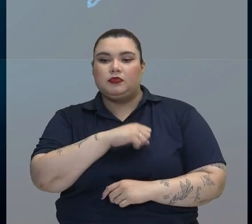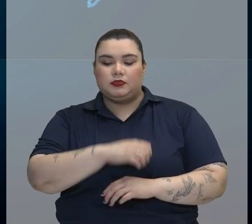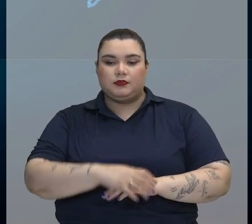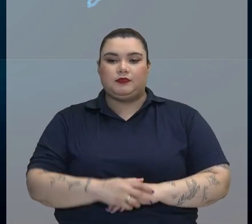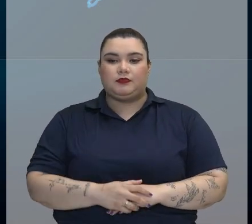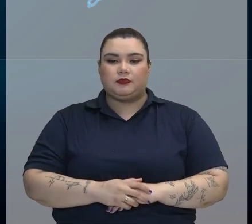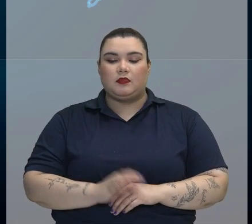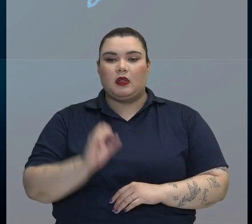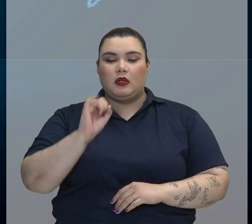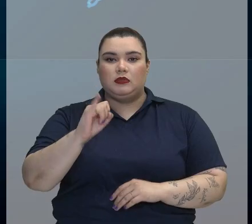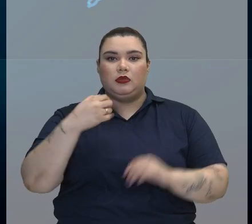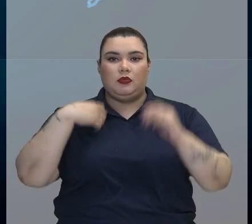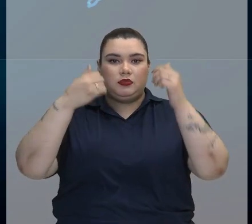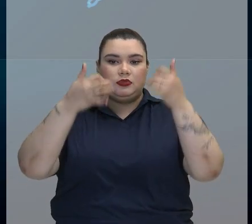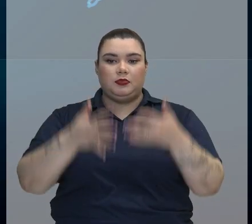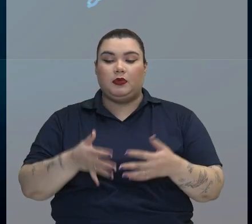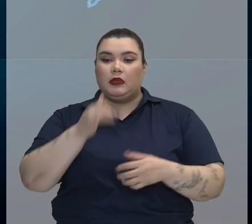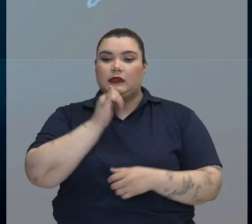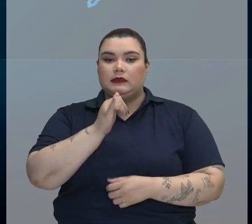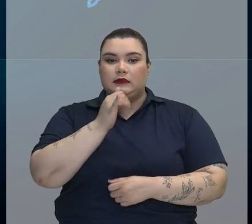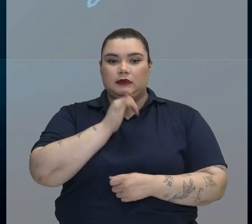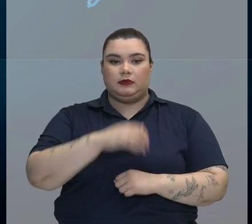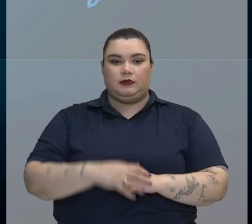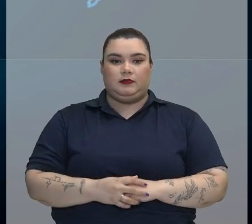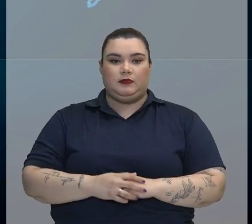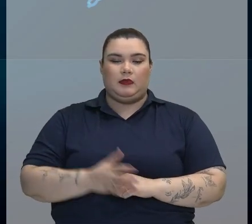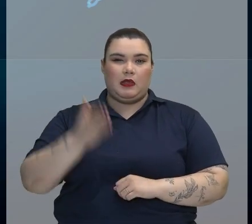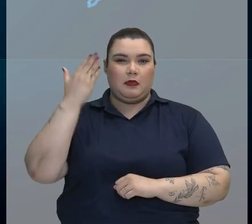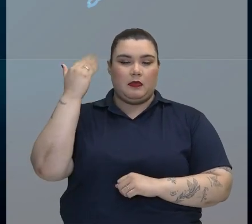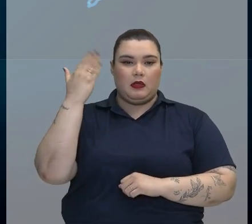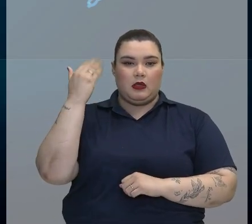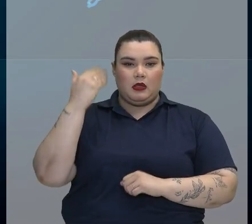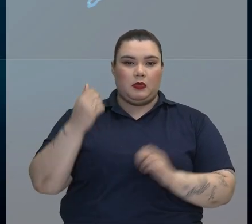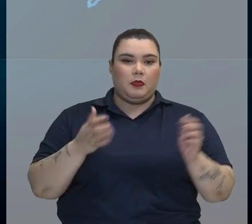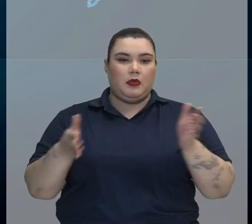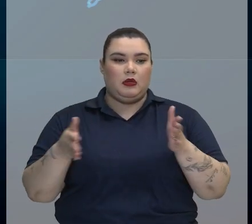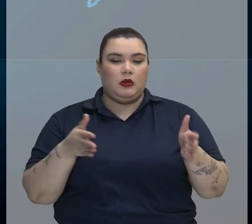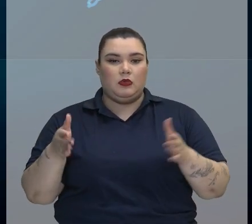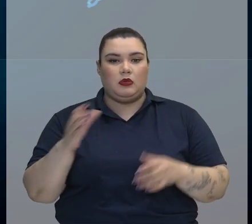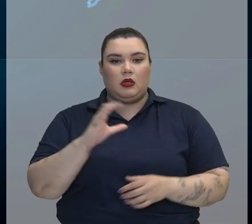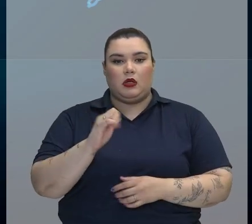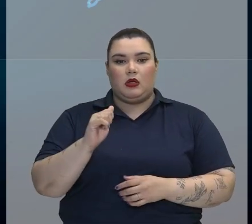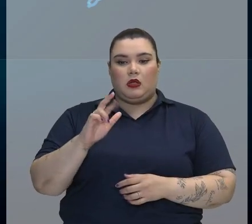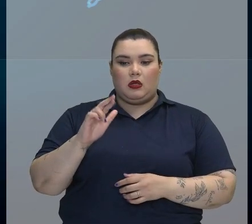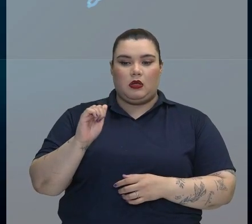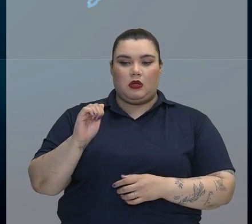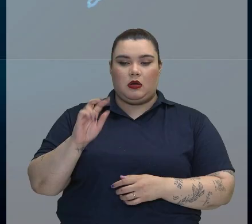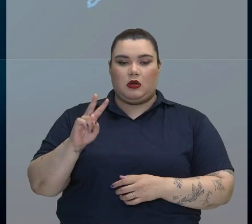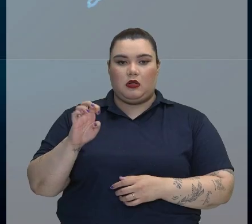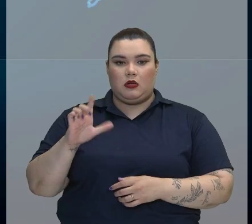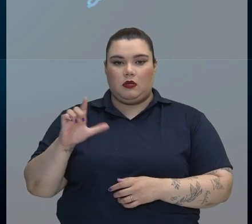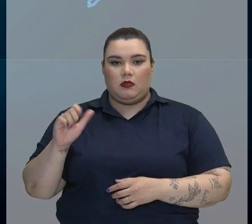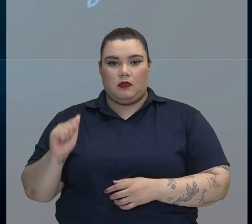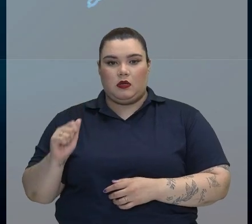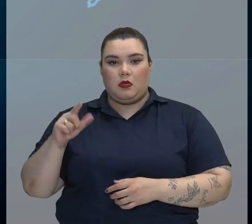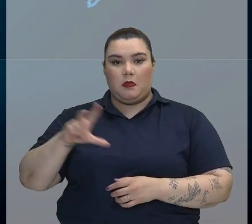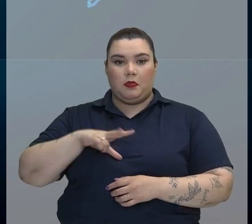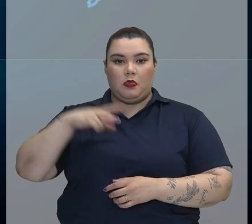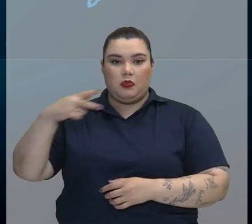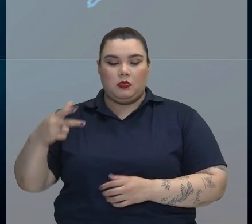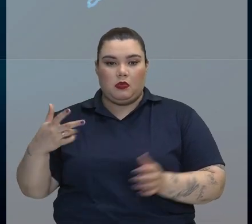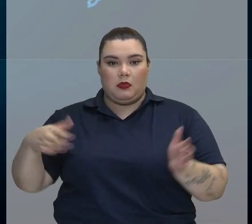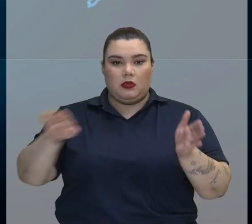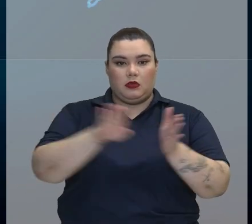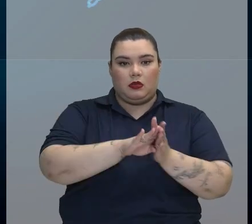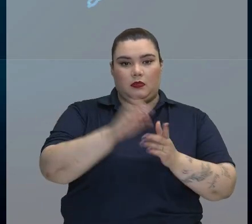Se eu citar para vocês, por exemplo, lá no tempo das grandes caravelas, de Portugal para o Brasil, levava-se